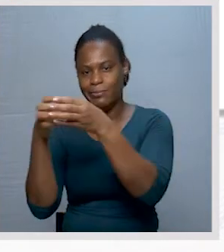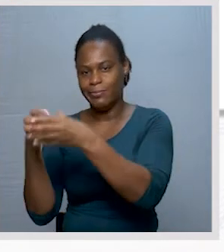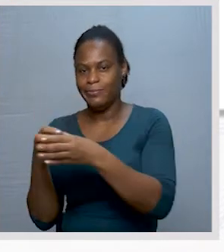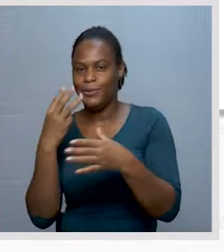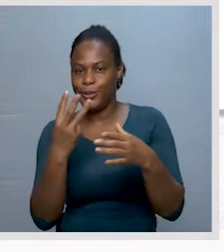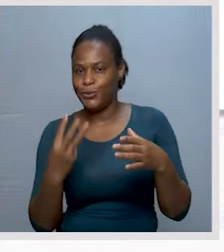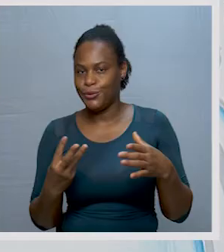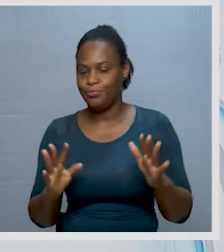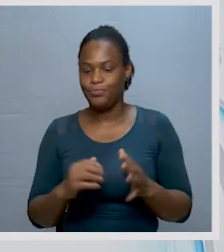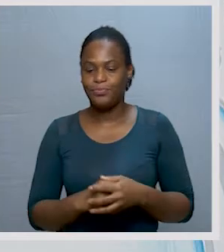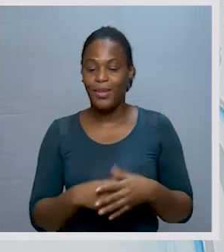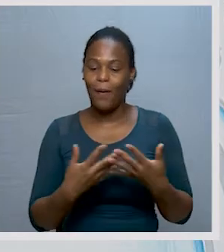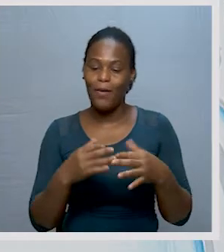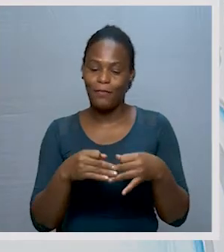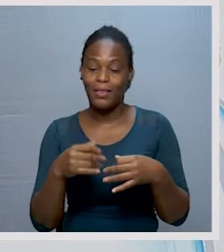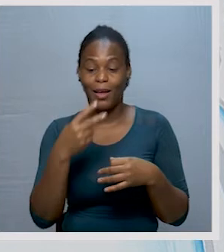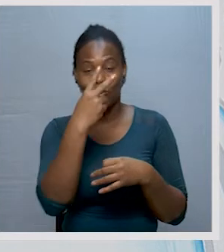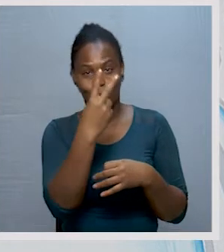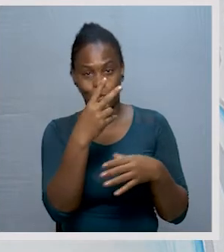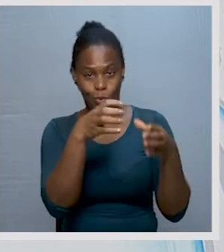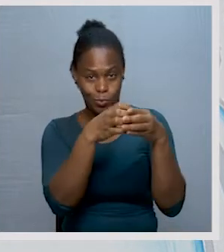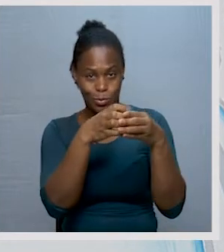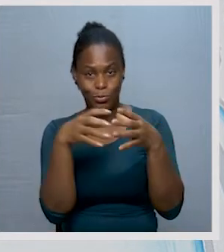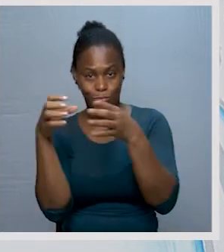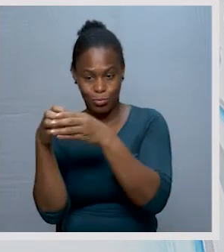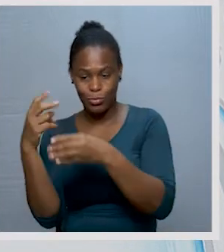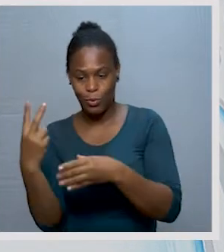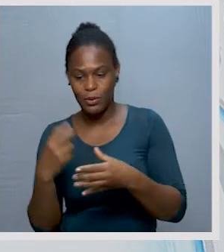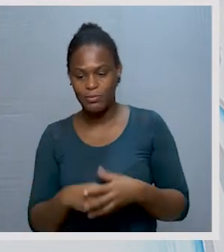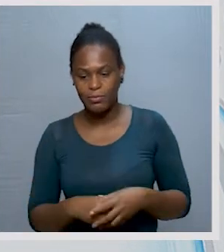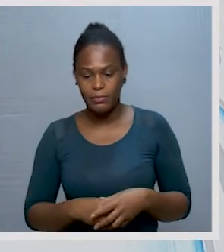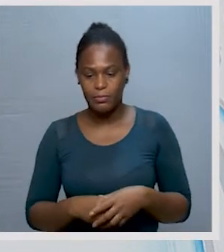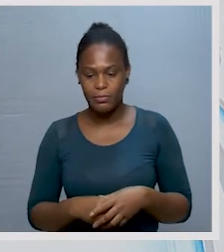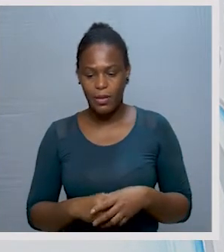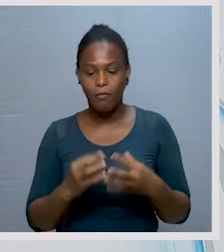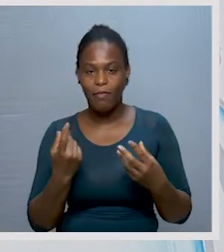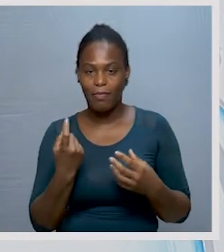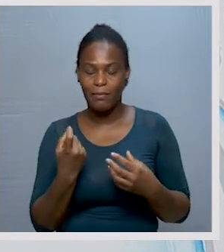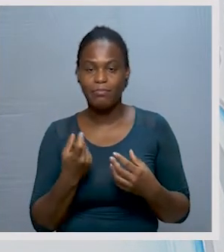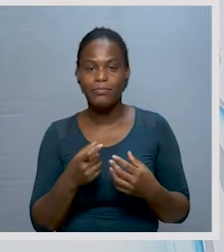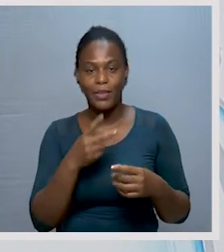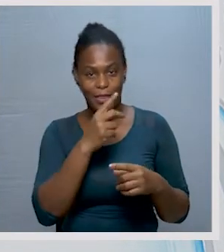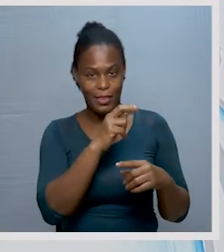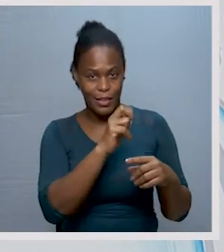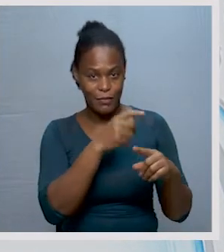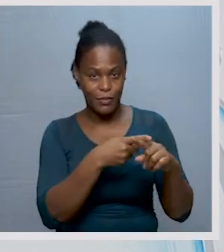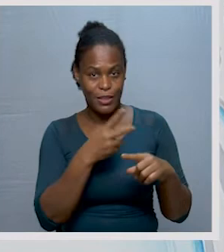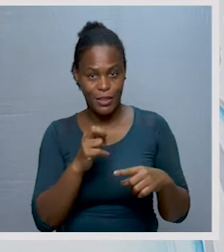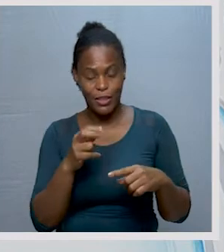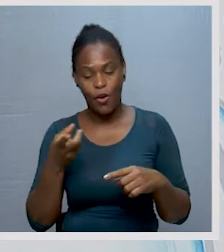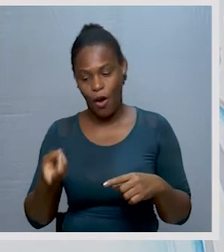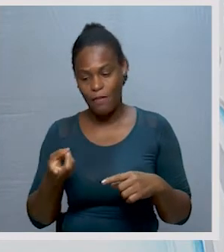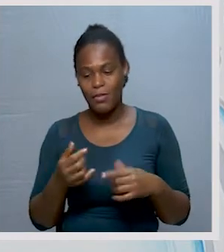finalmente, temos 2 grupos, mas antes, aqui não aparece o resultado, 3 vezes 3, 9,